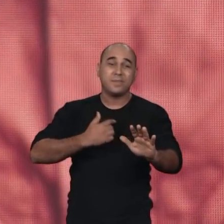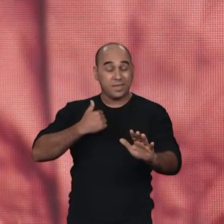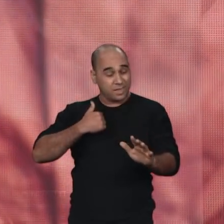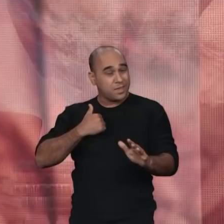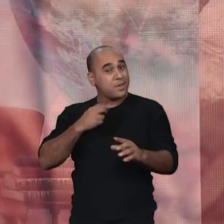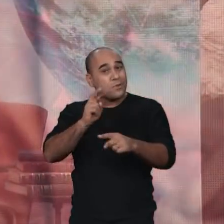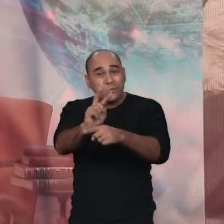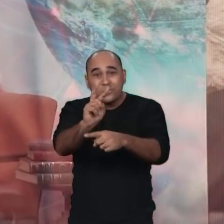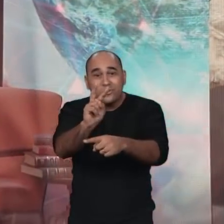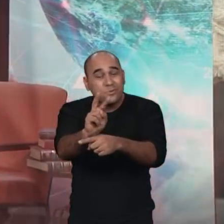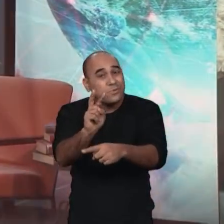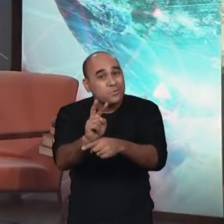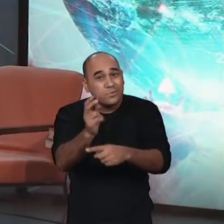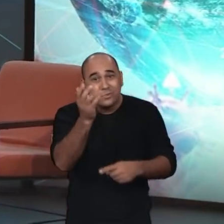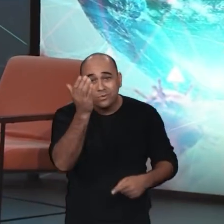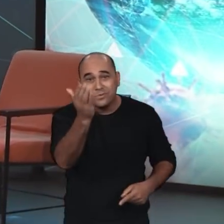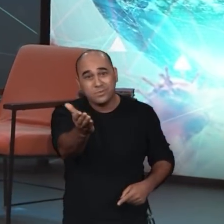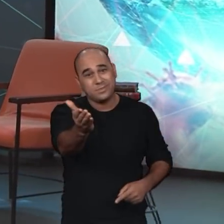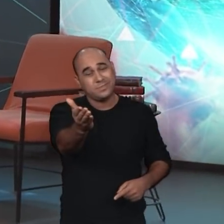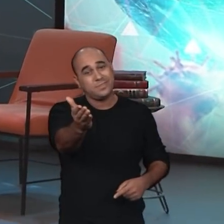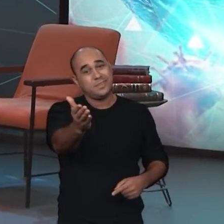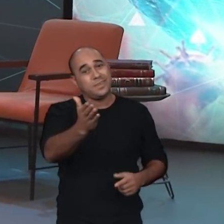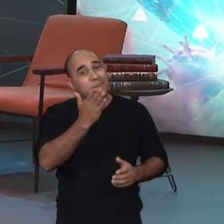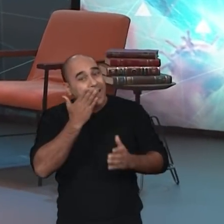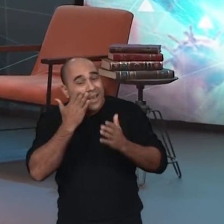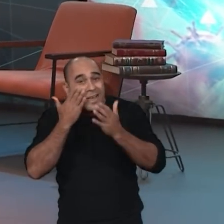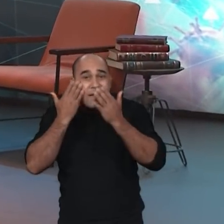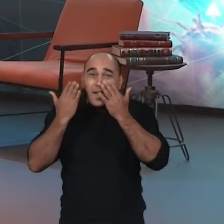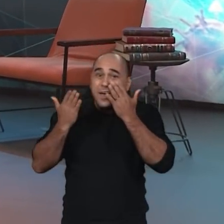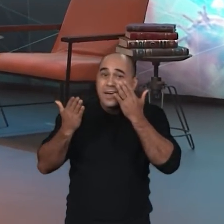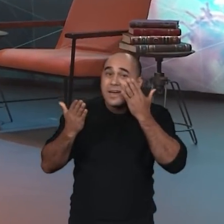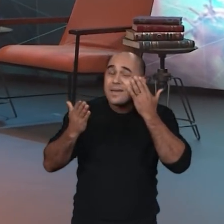eu cuido de você.